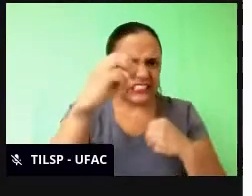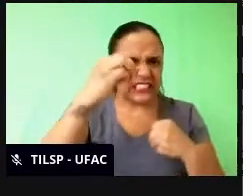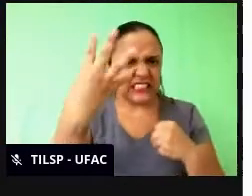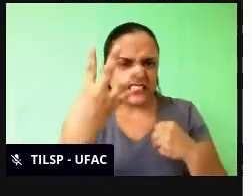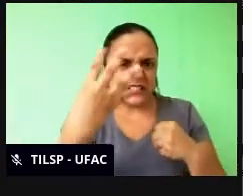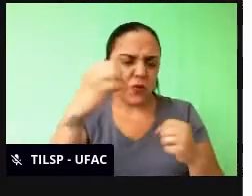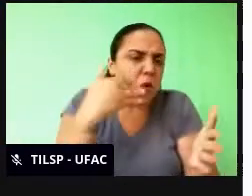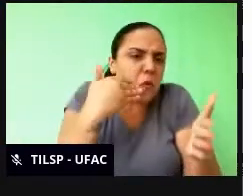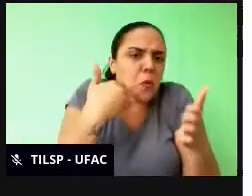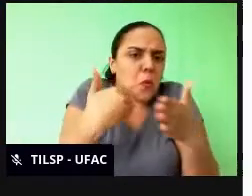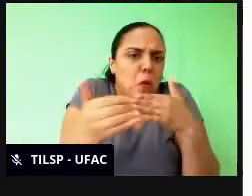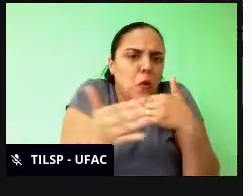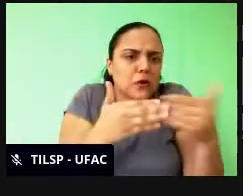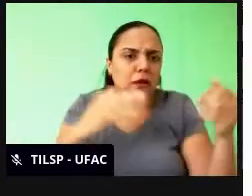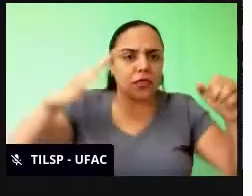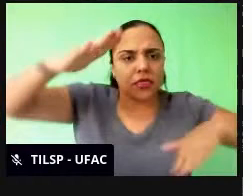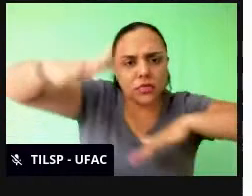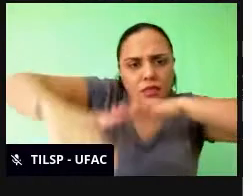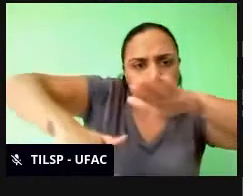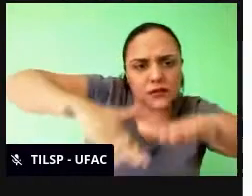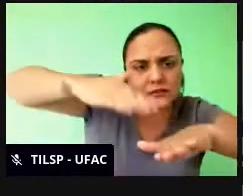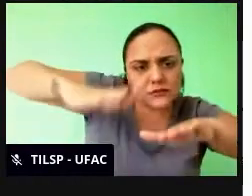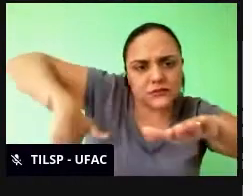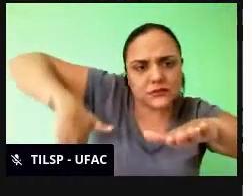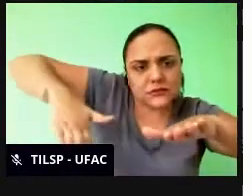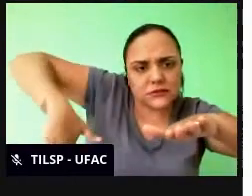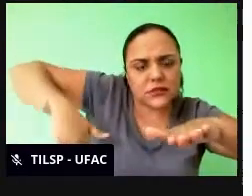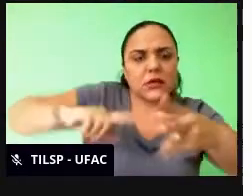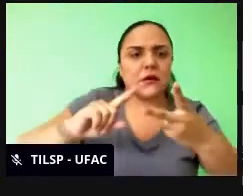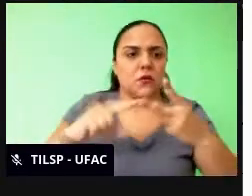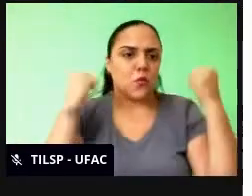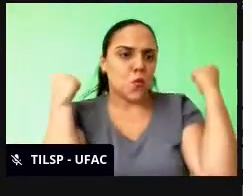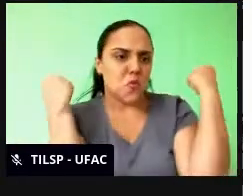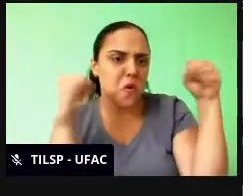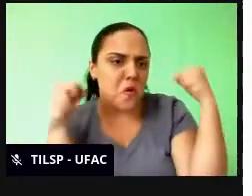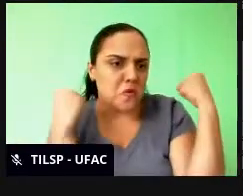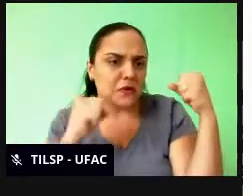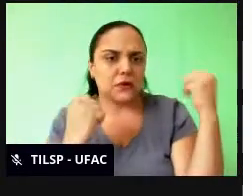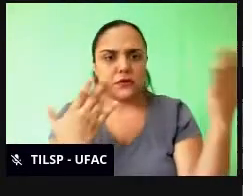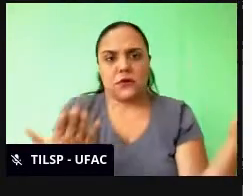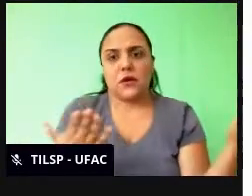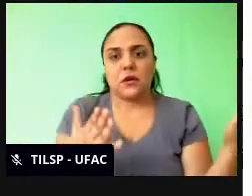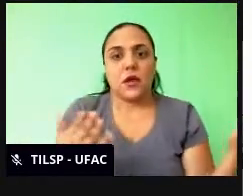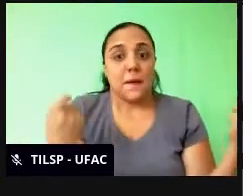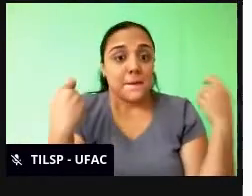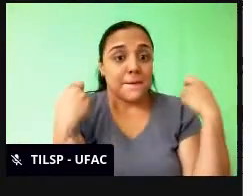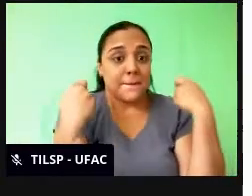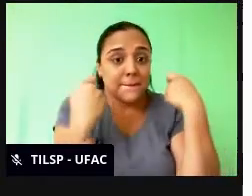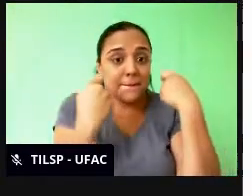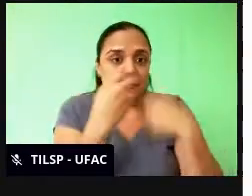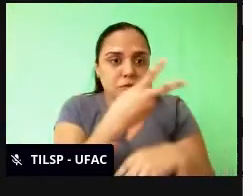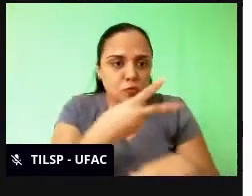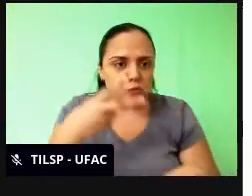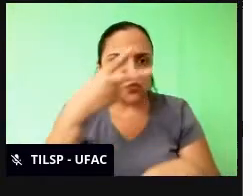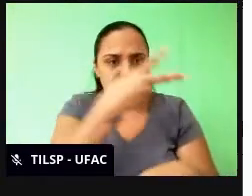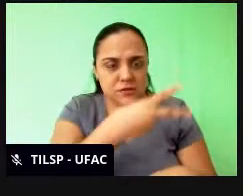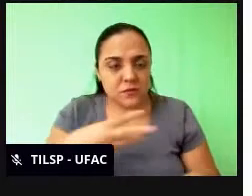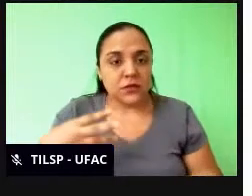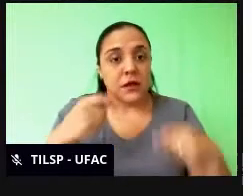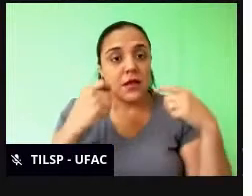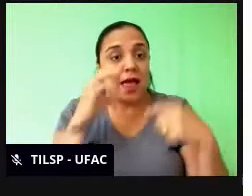ser musculação, natação, corrida, 3 vezes por semana. Então, estima-se que o